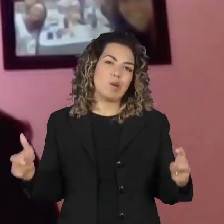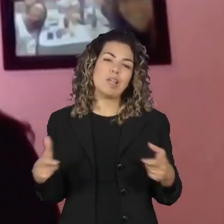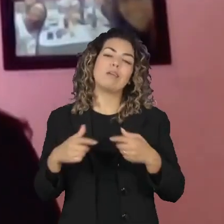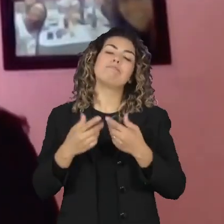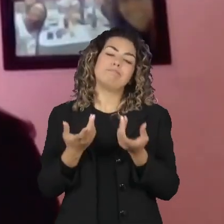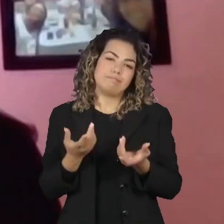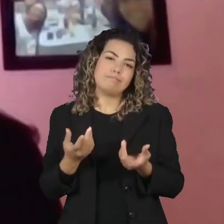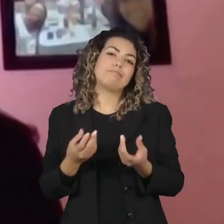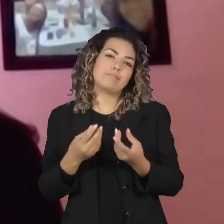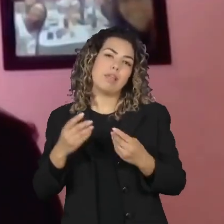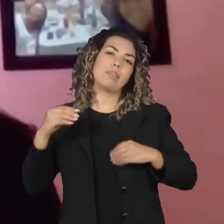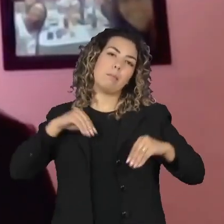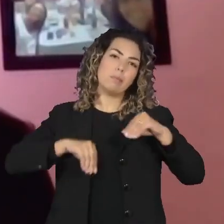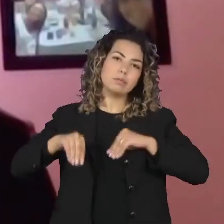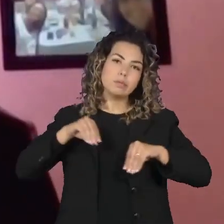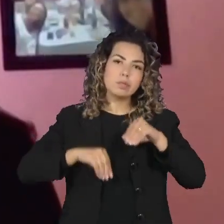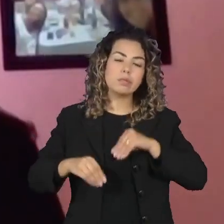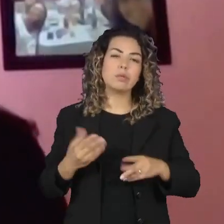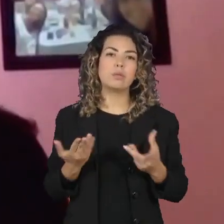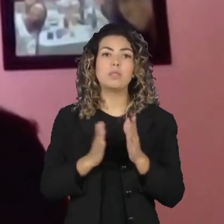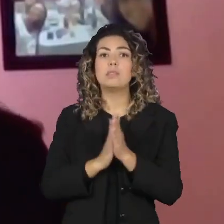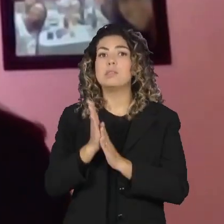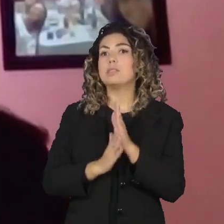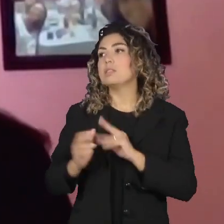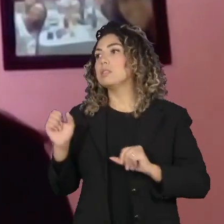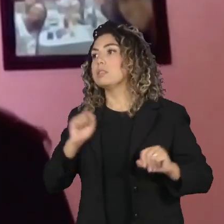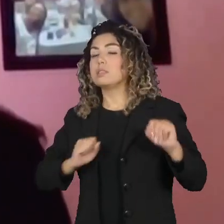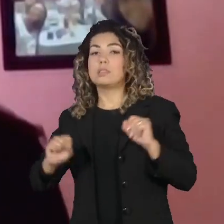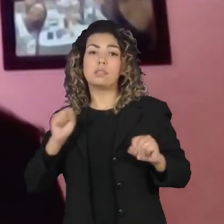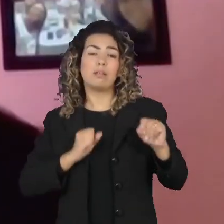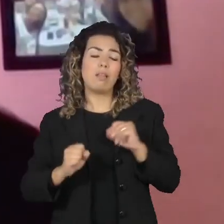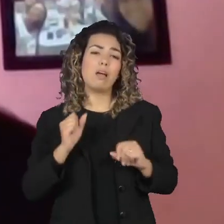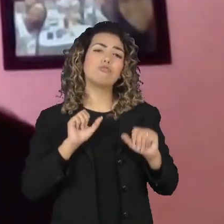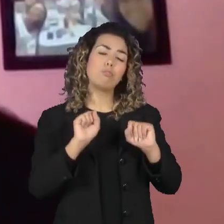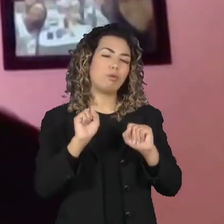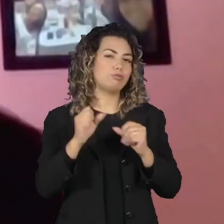presentes e impactantes, né? Eles trazem bastante prejuízo para a vida do indivíduo como um todo.